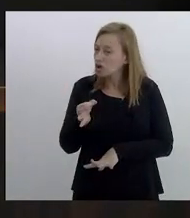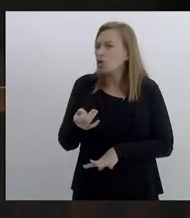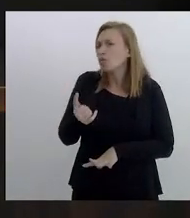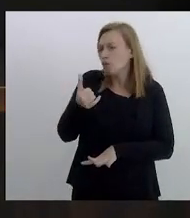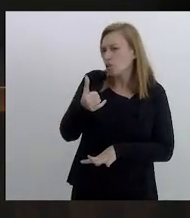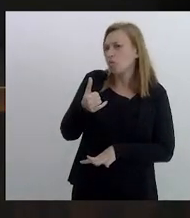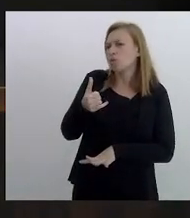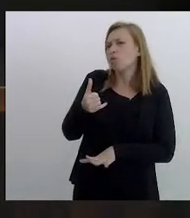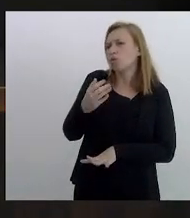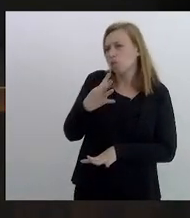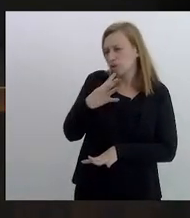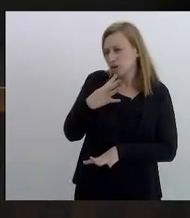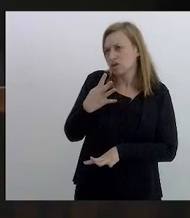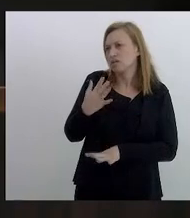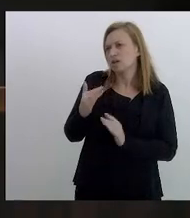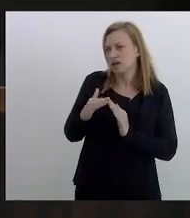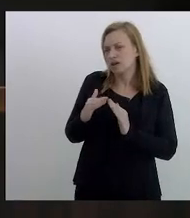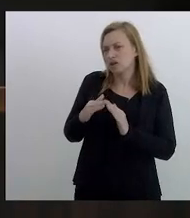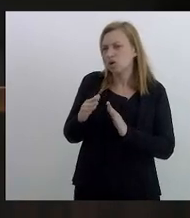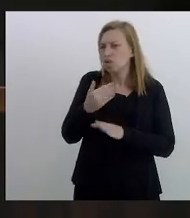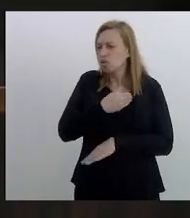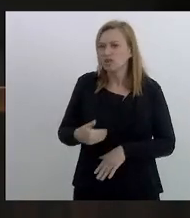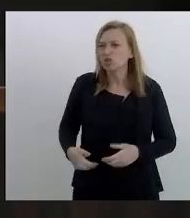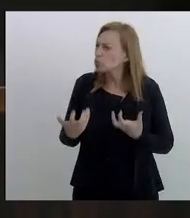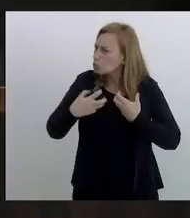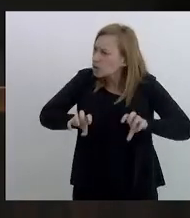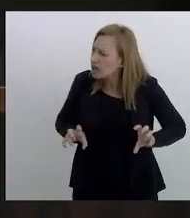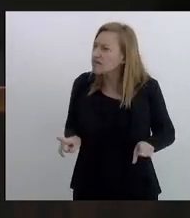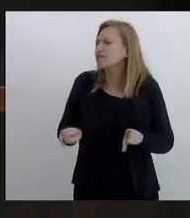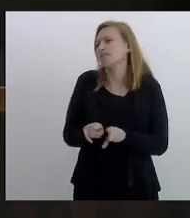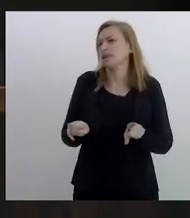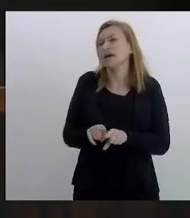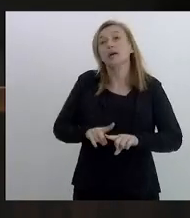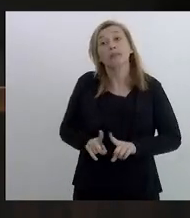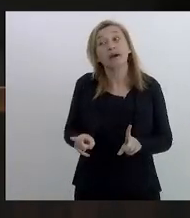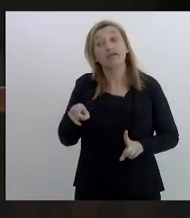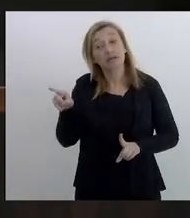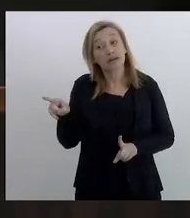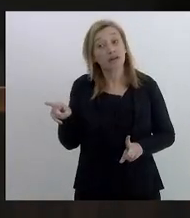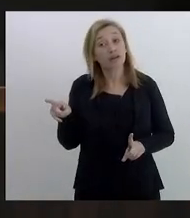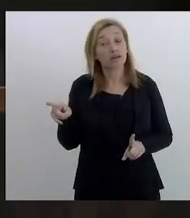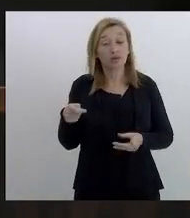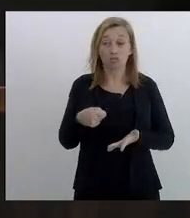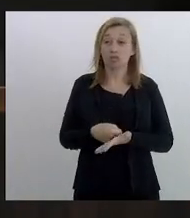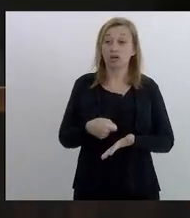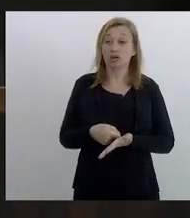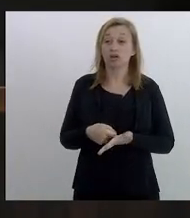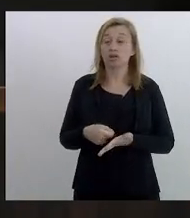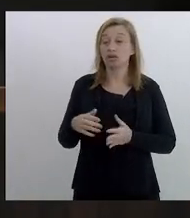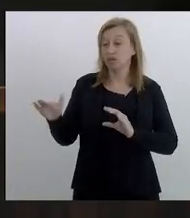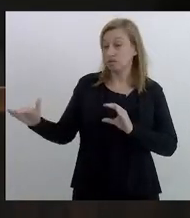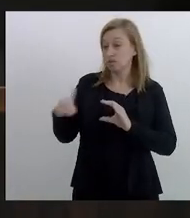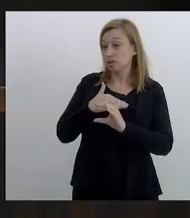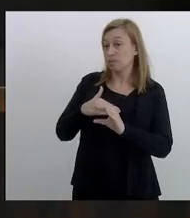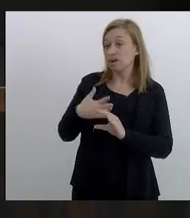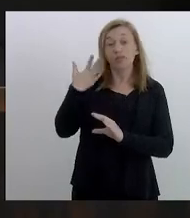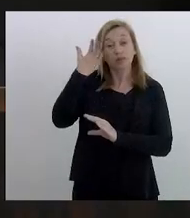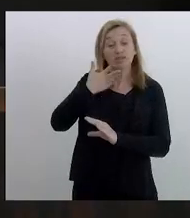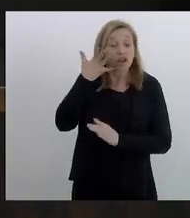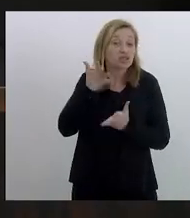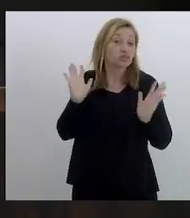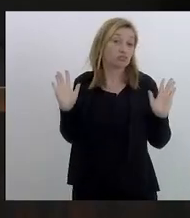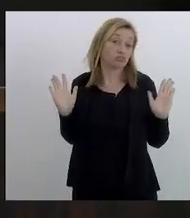casa. Nós não vamos ter... E o governador não quer isso também. Mas ele se obriga a remeter para cá as